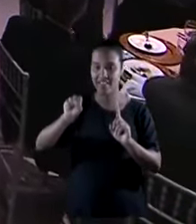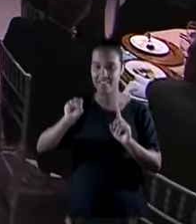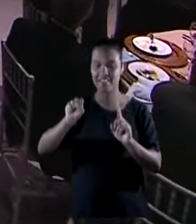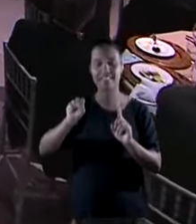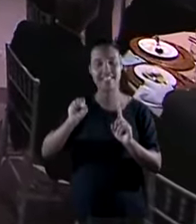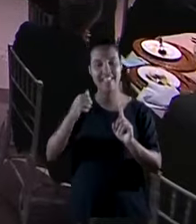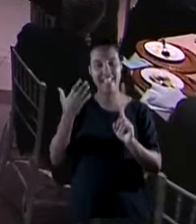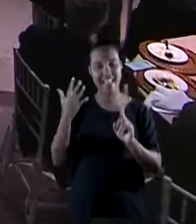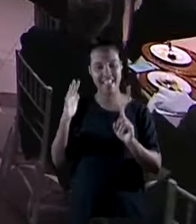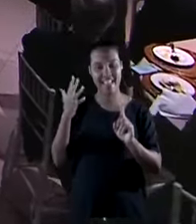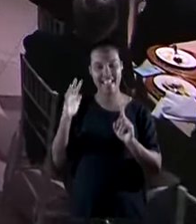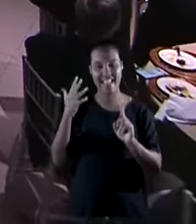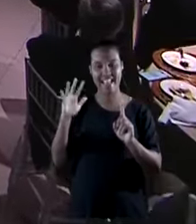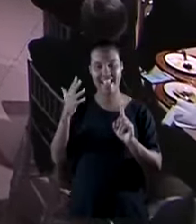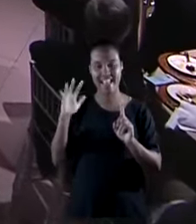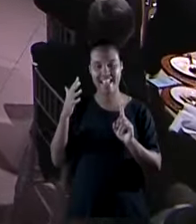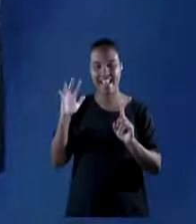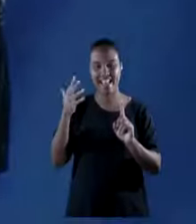Aê, que absurdo!